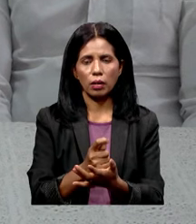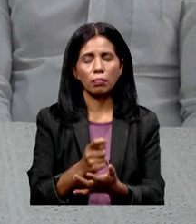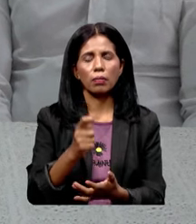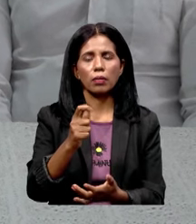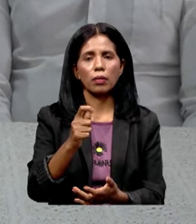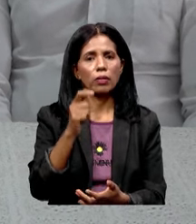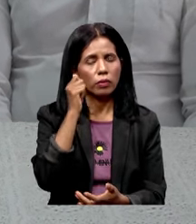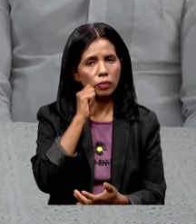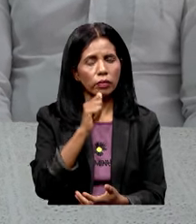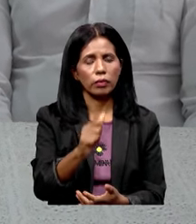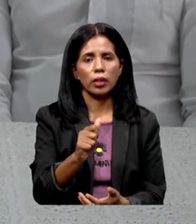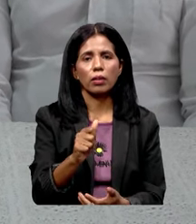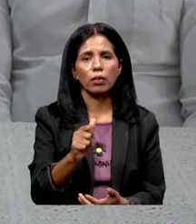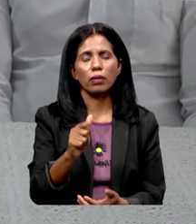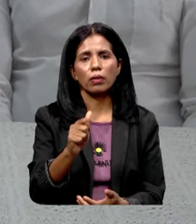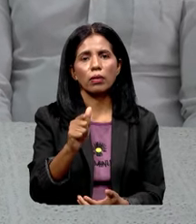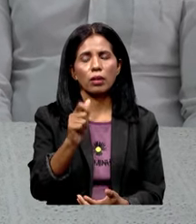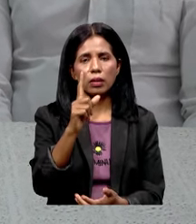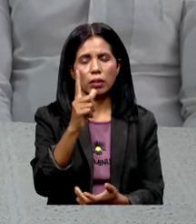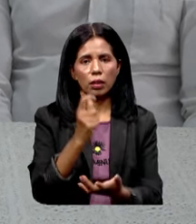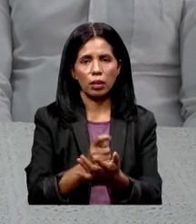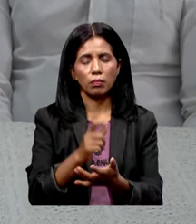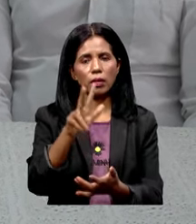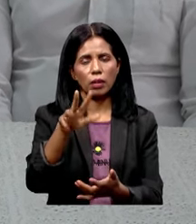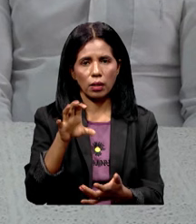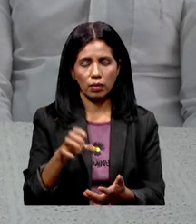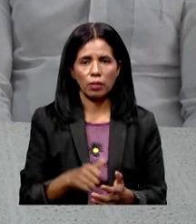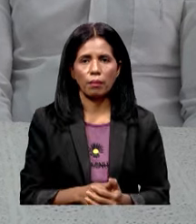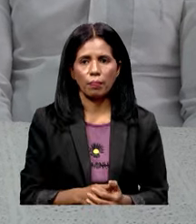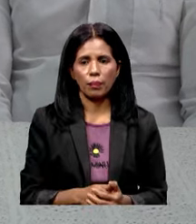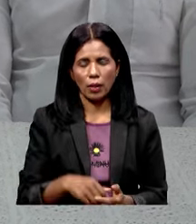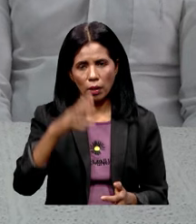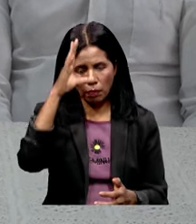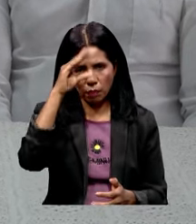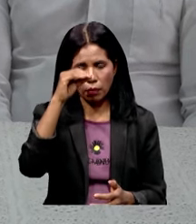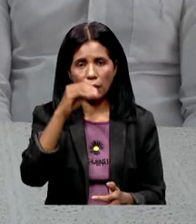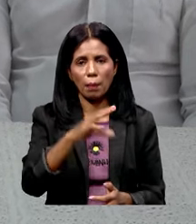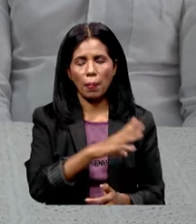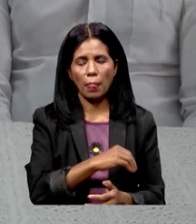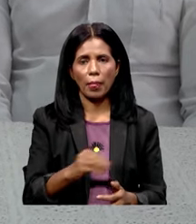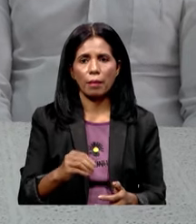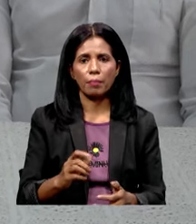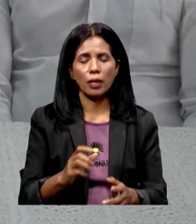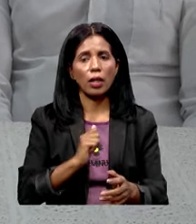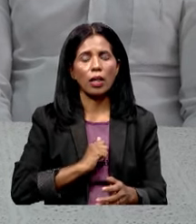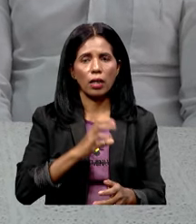1390 nelio. Ainaro total